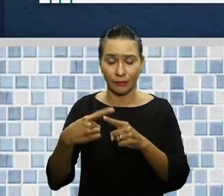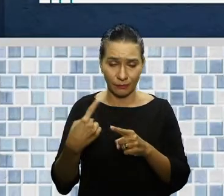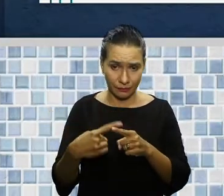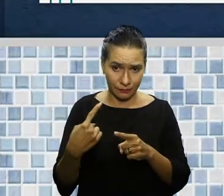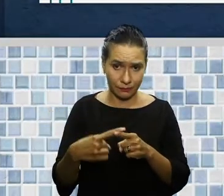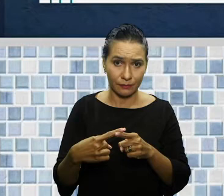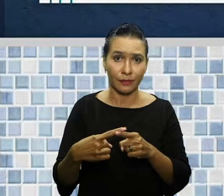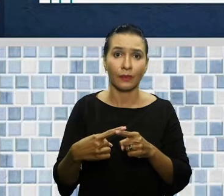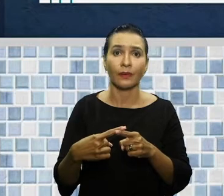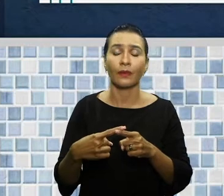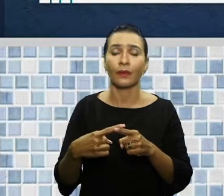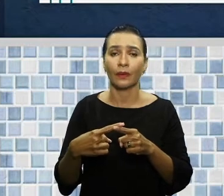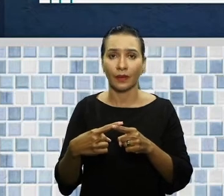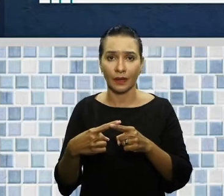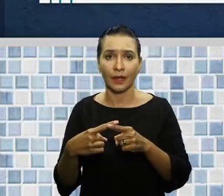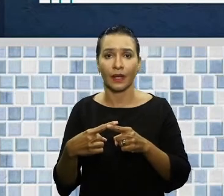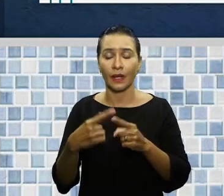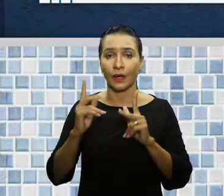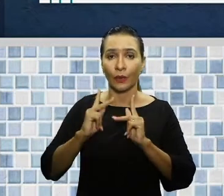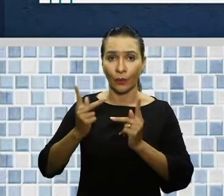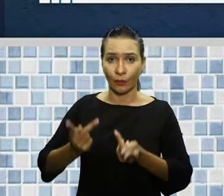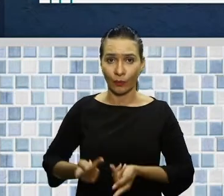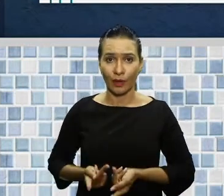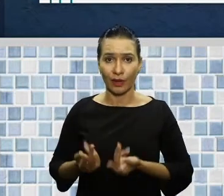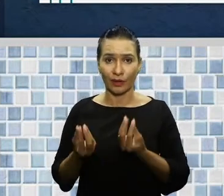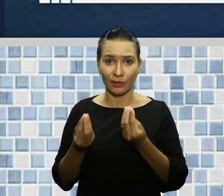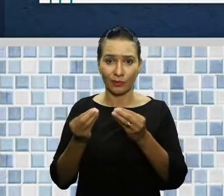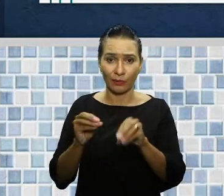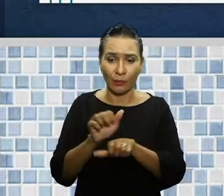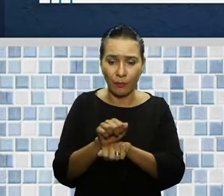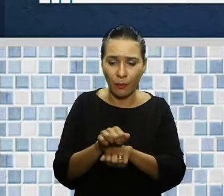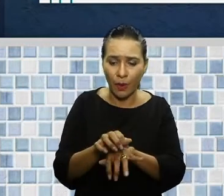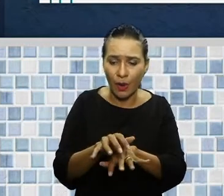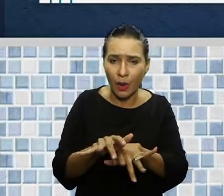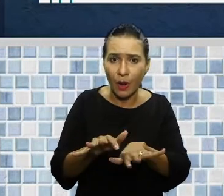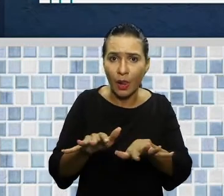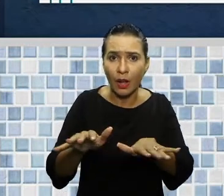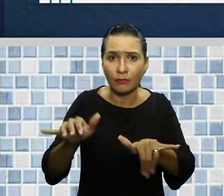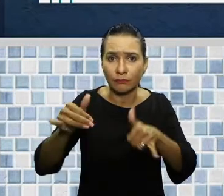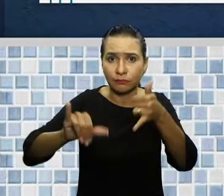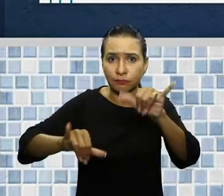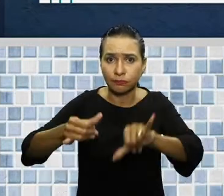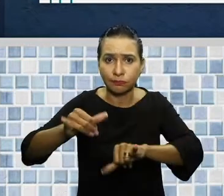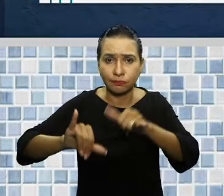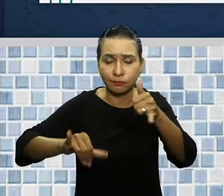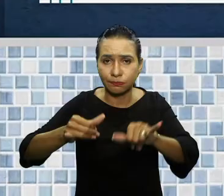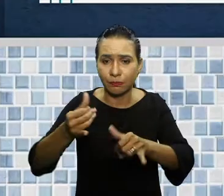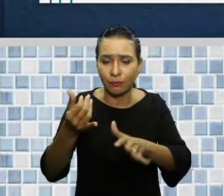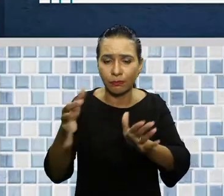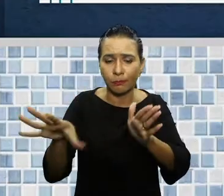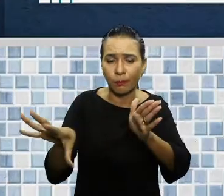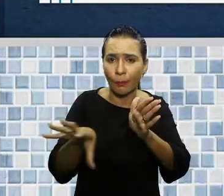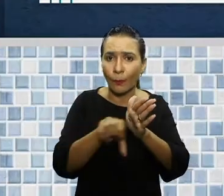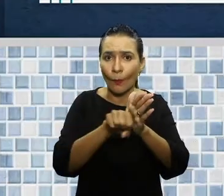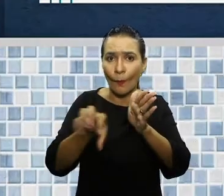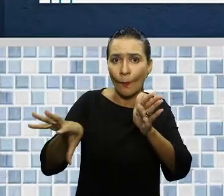estar inserindo alguns compostos que não são naturais daquele ambiente, aquele